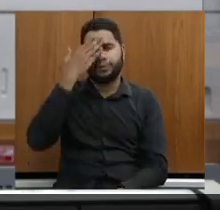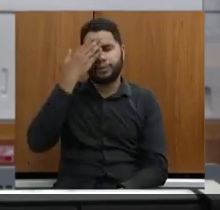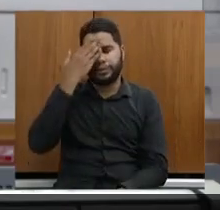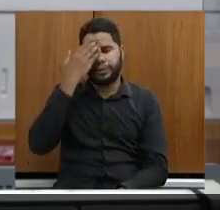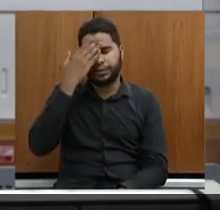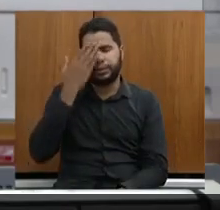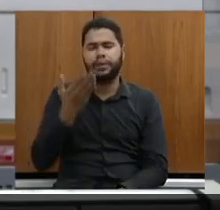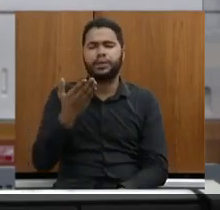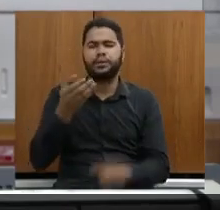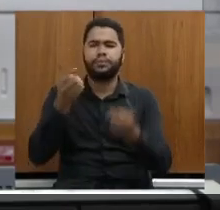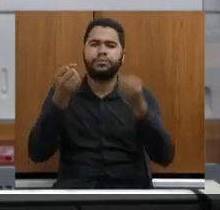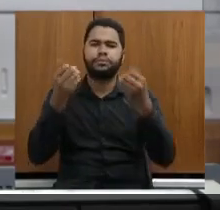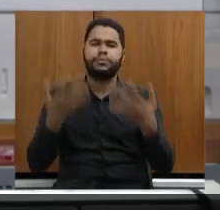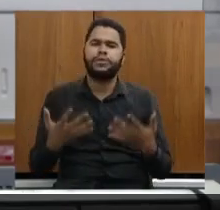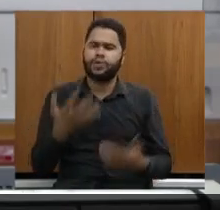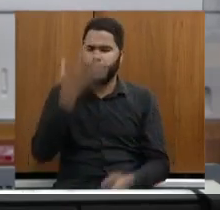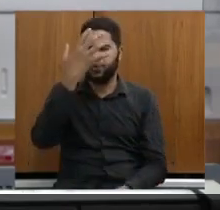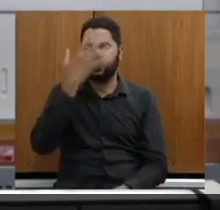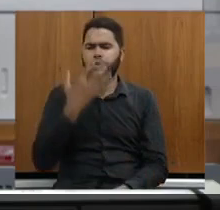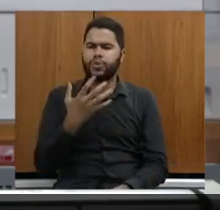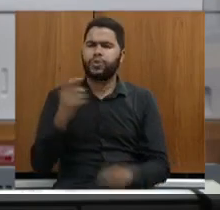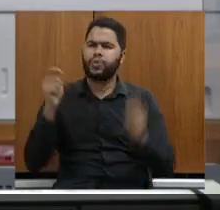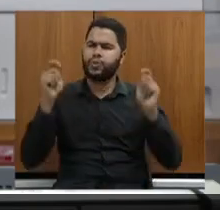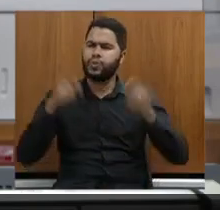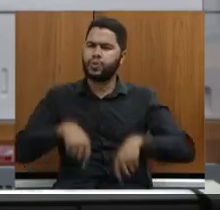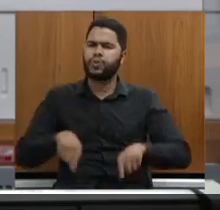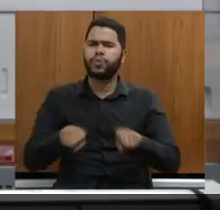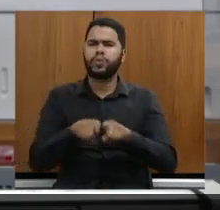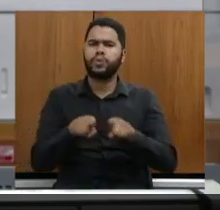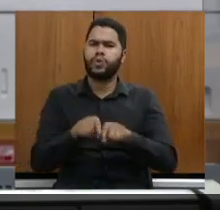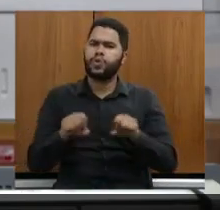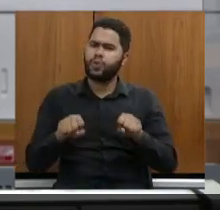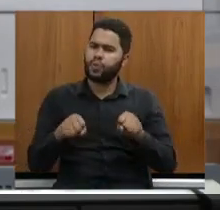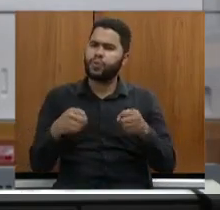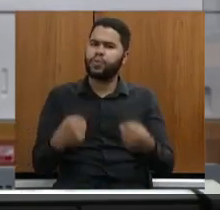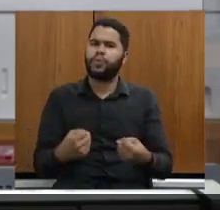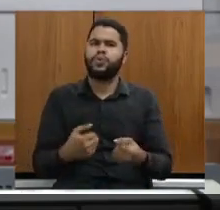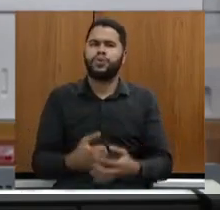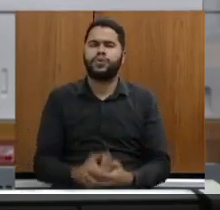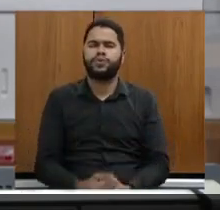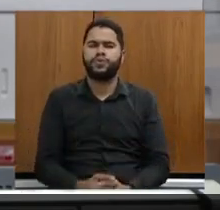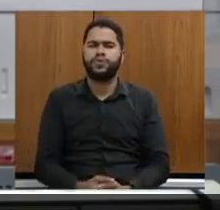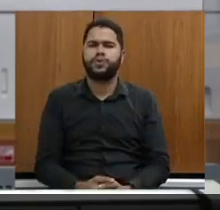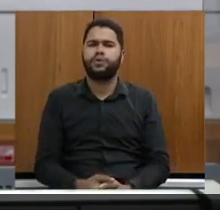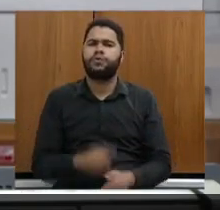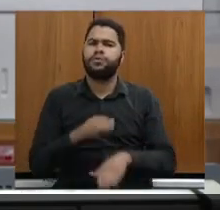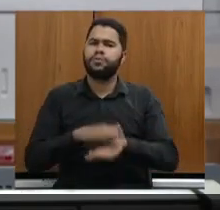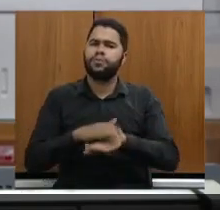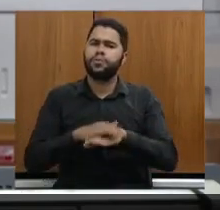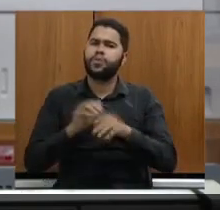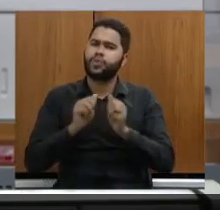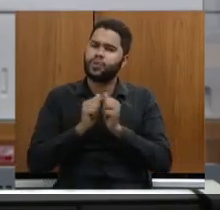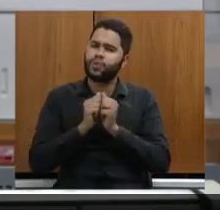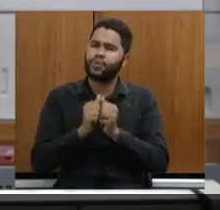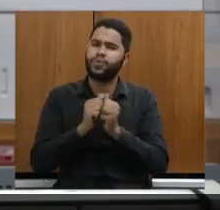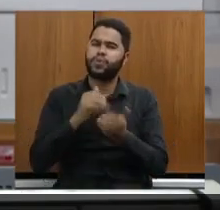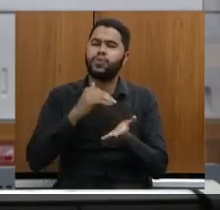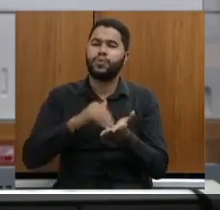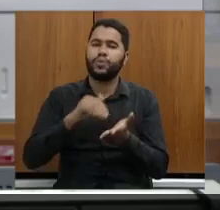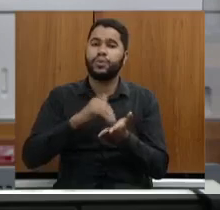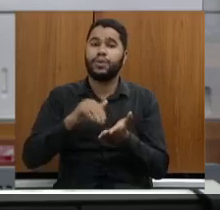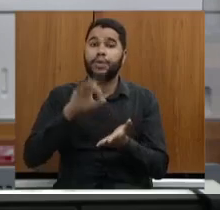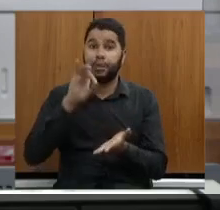como eu falei da seriedade e da competência dedicação é da senhora junto à secretaria